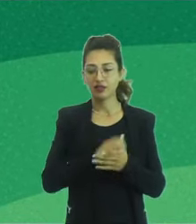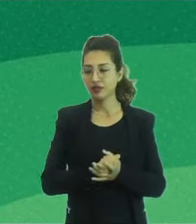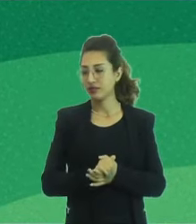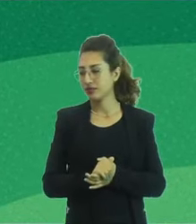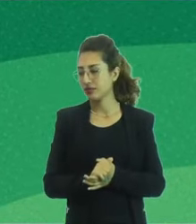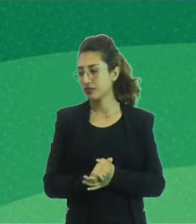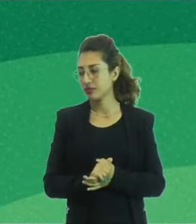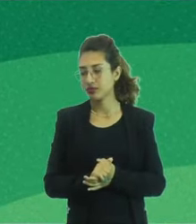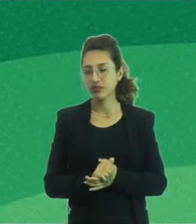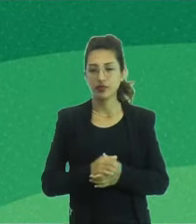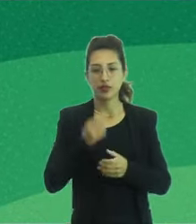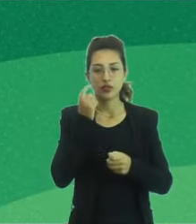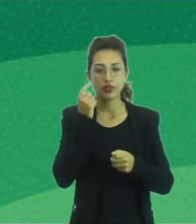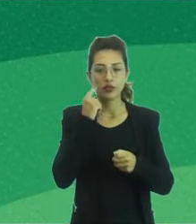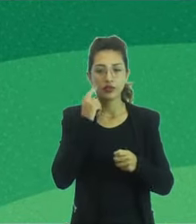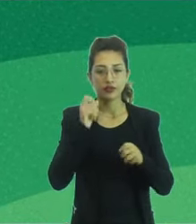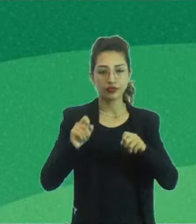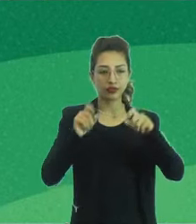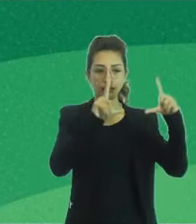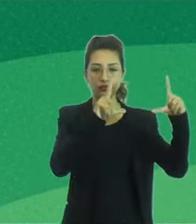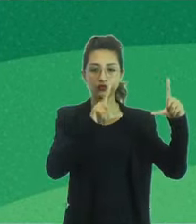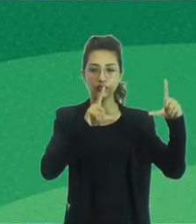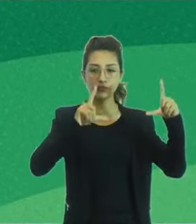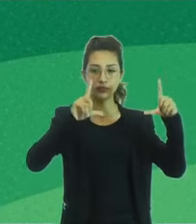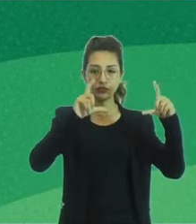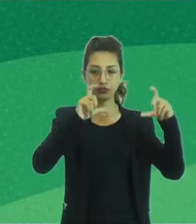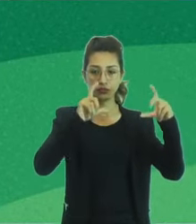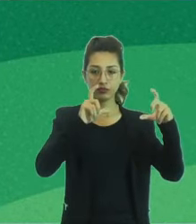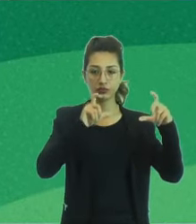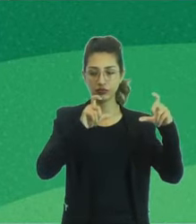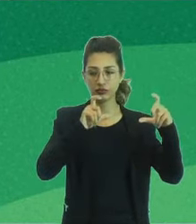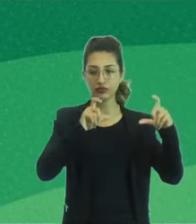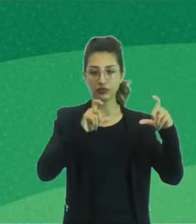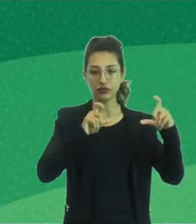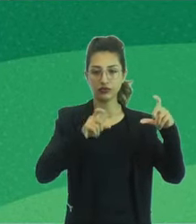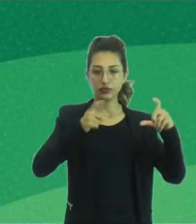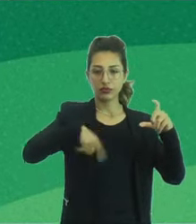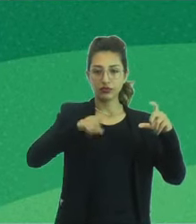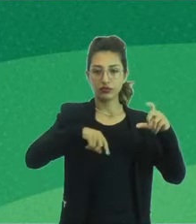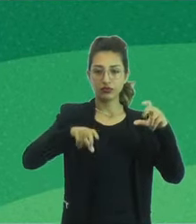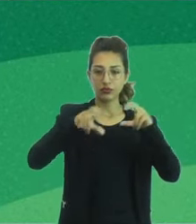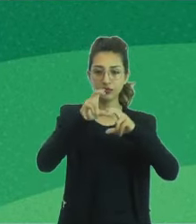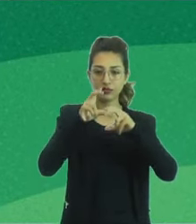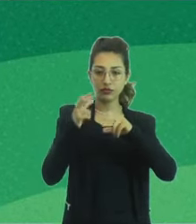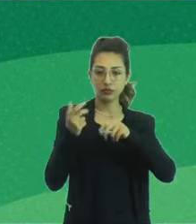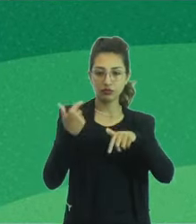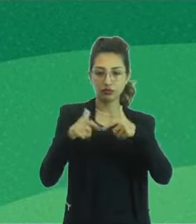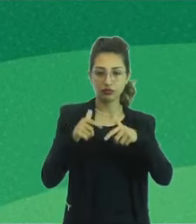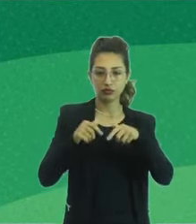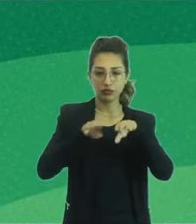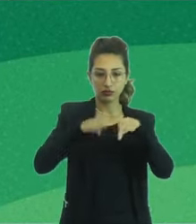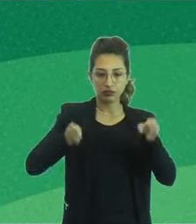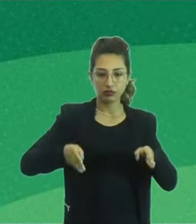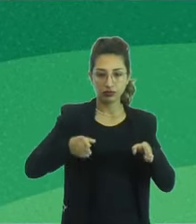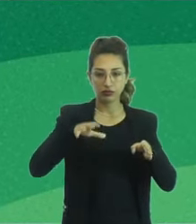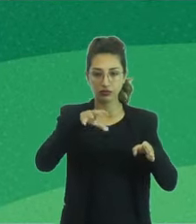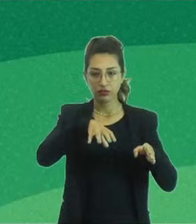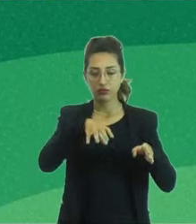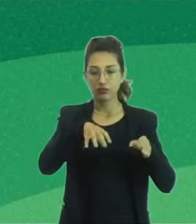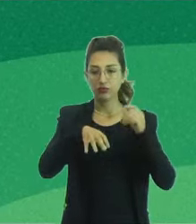uma foto do dia que fiz a Live de Fox dot que era de fazer música com o pai então por isso a guitarra tá em cima da mesa e